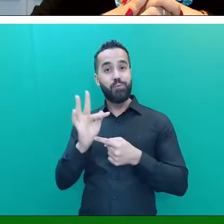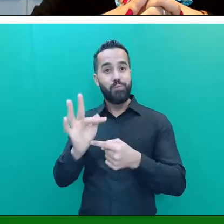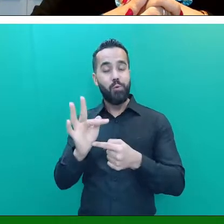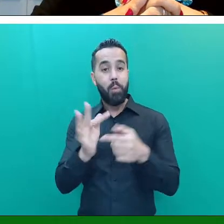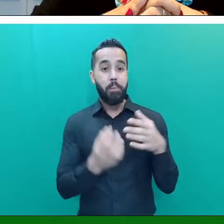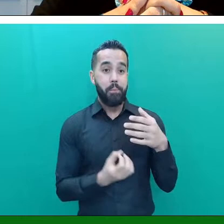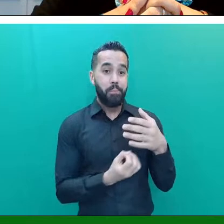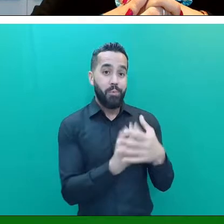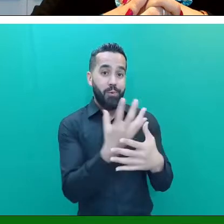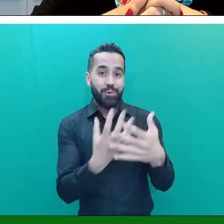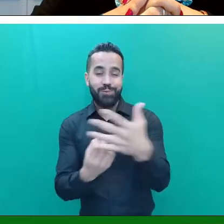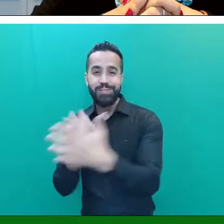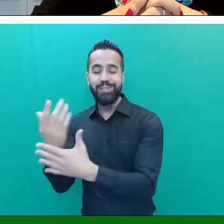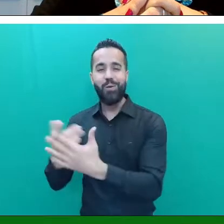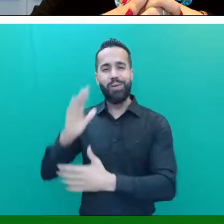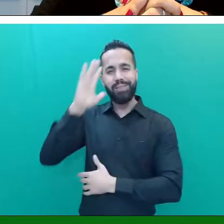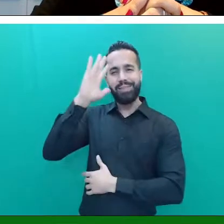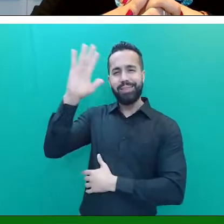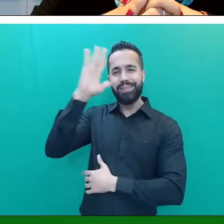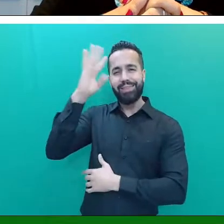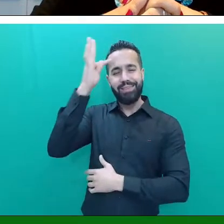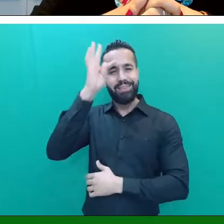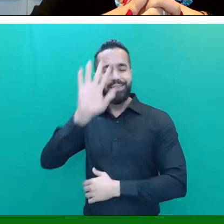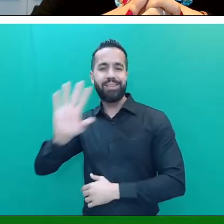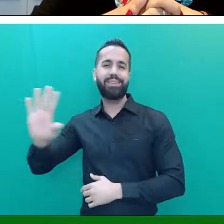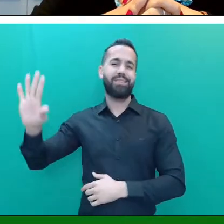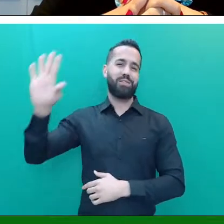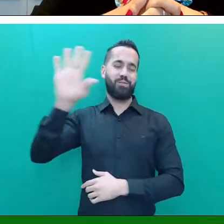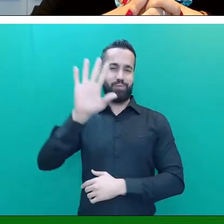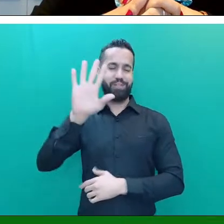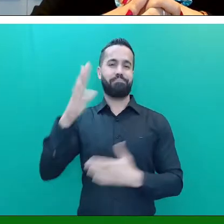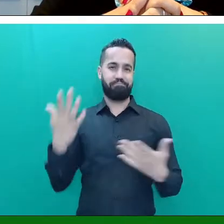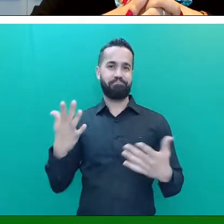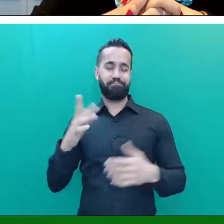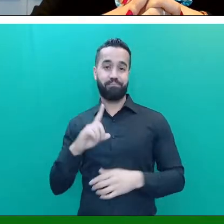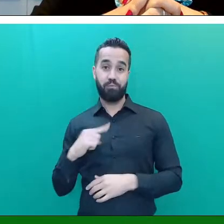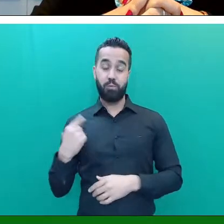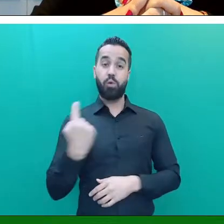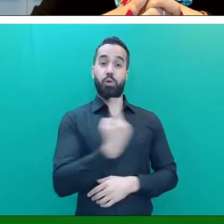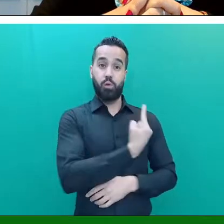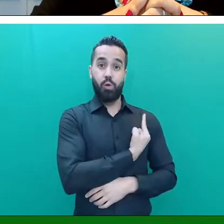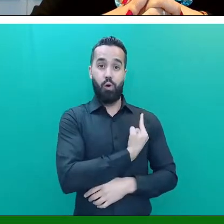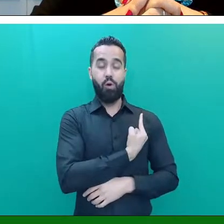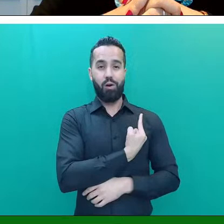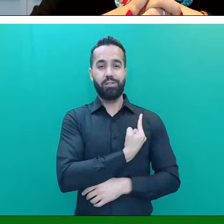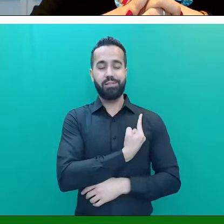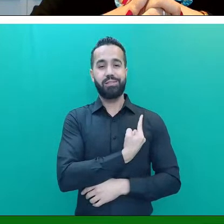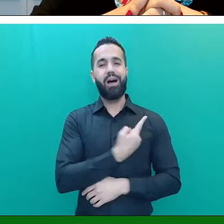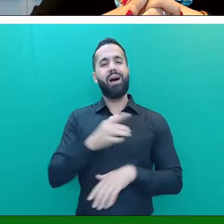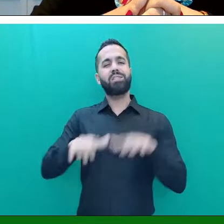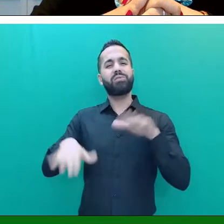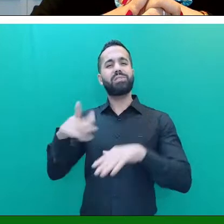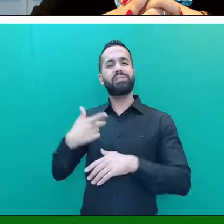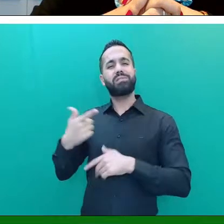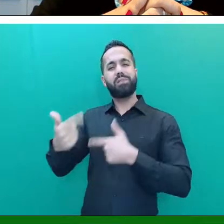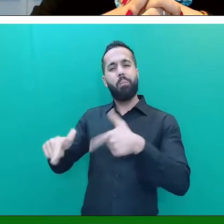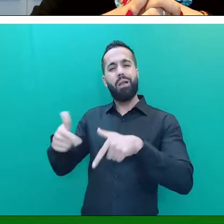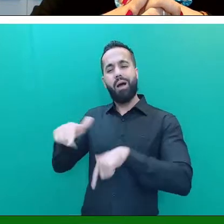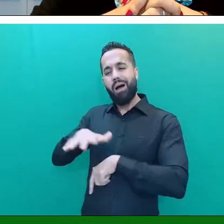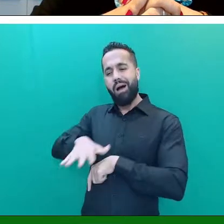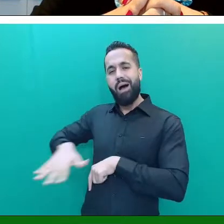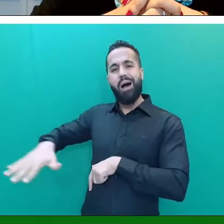é esse o grande desafio que nos cabe a nós, que trabalhamos em áreas muito, muito maltratadas, não é? E que devem